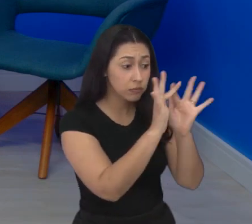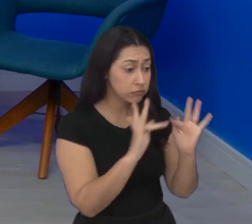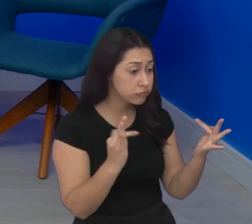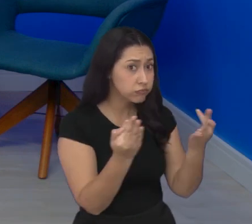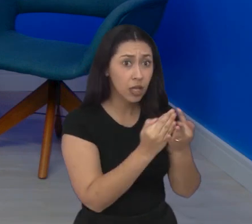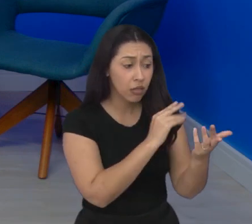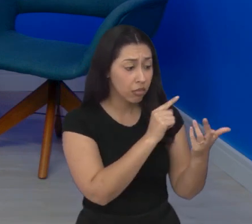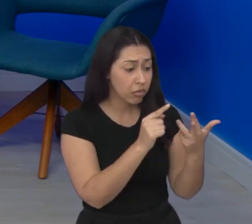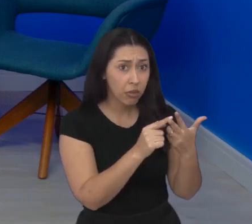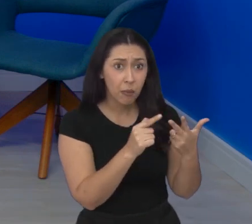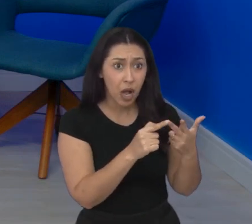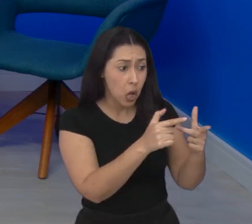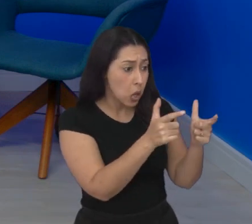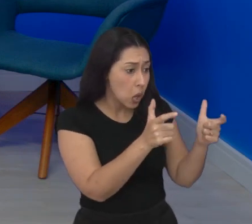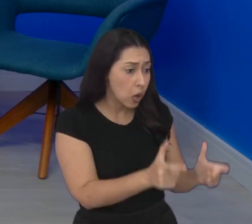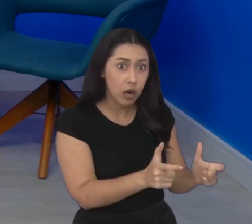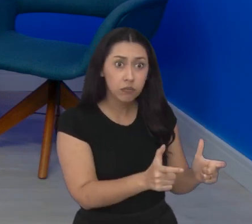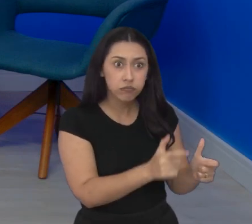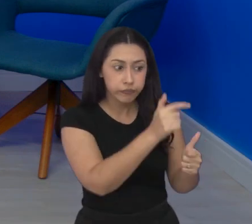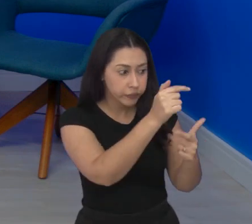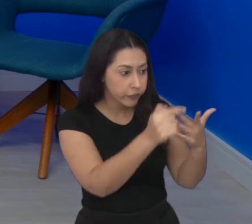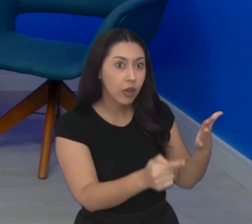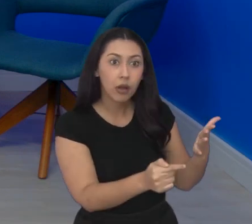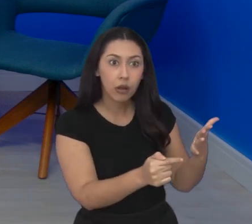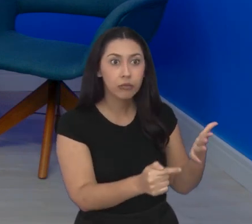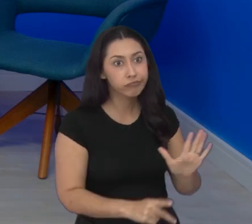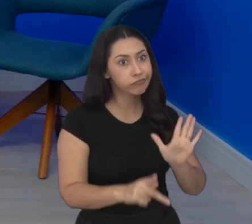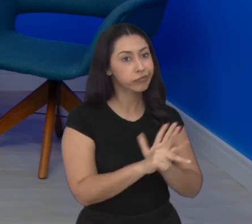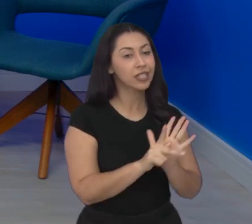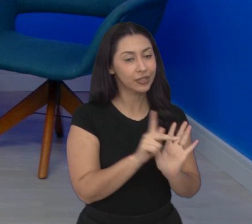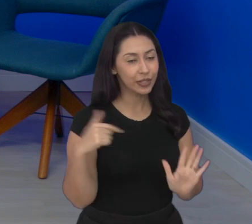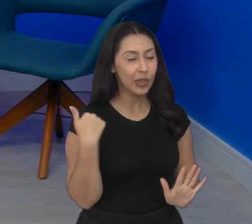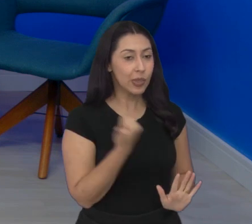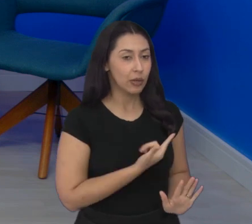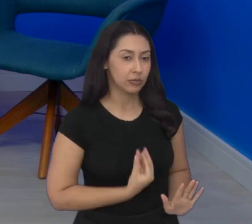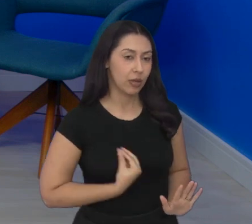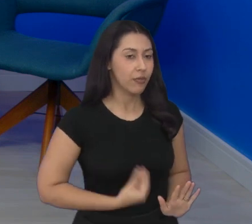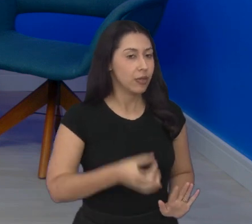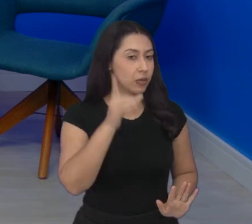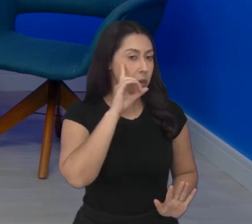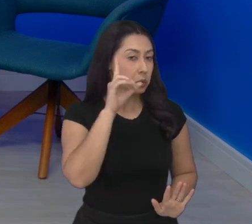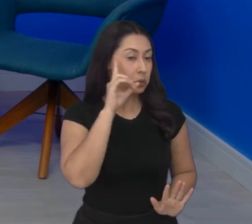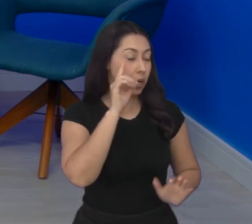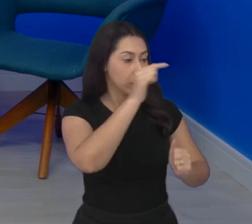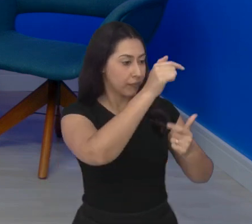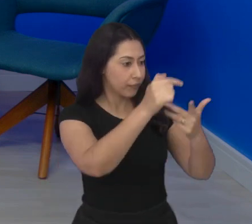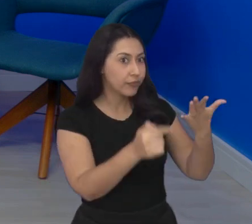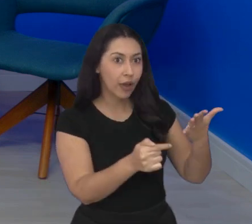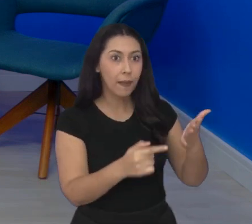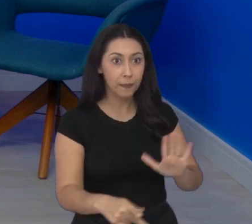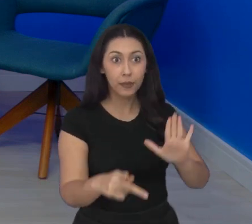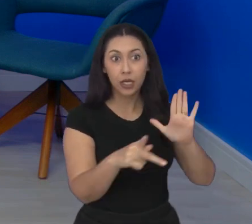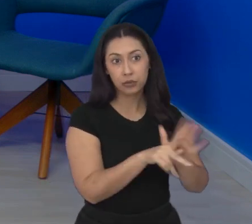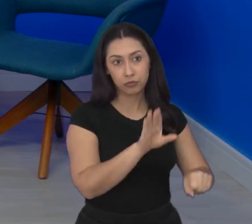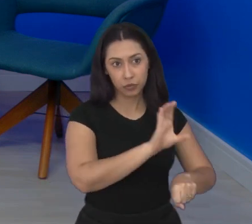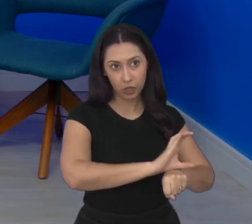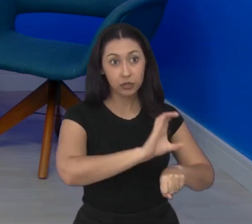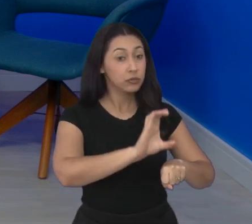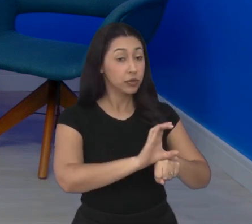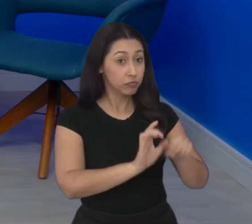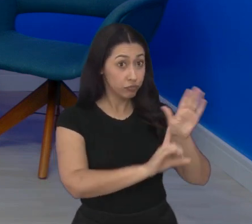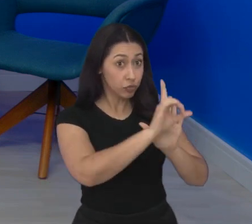Contratos, família, propriedade, assuntos que fazem parte do nosso cotidiano e todos eles estão presentes no Código